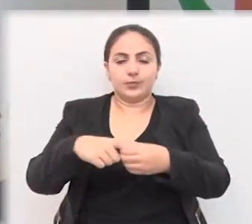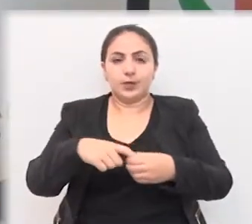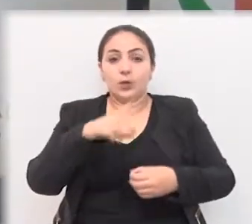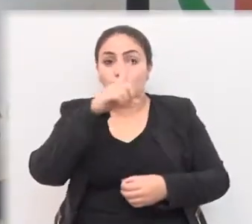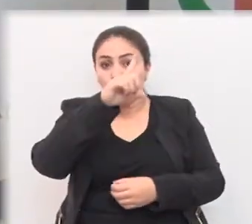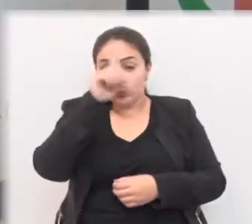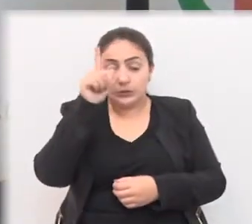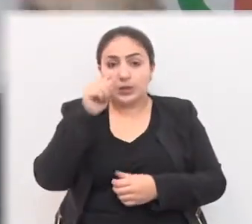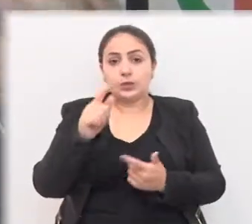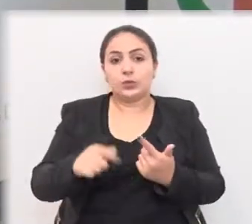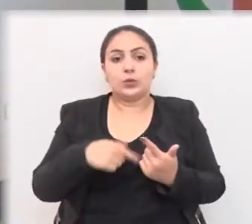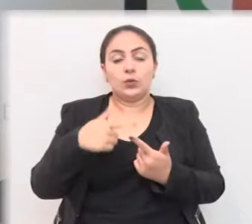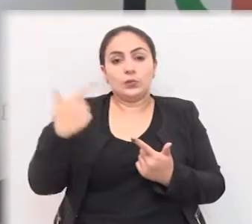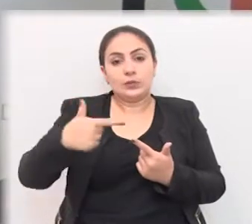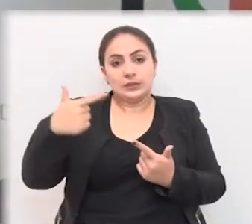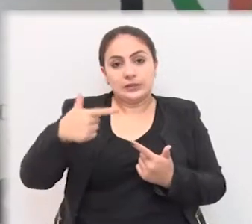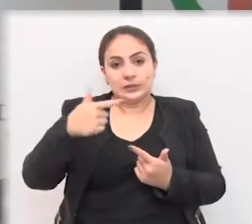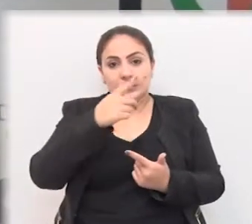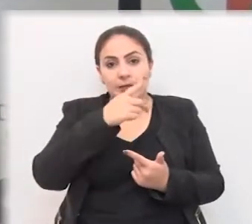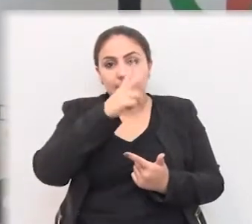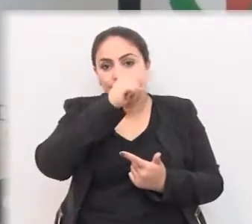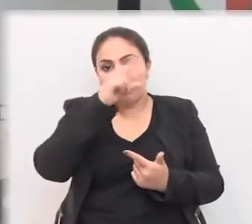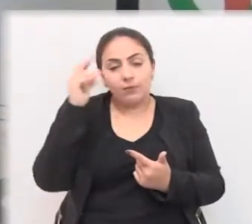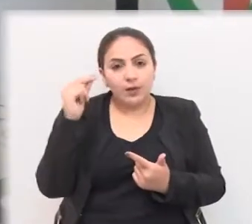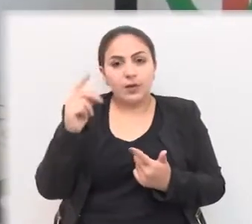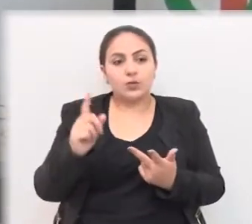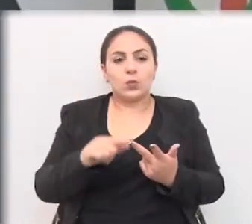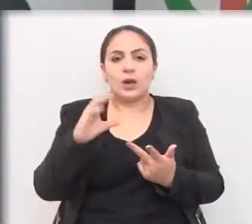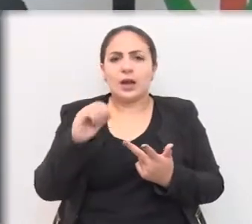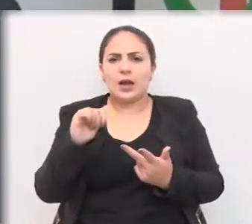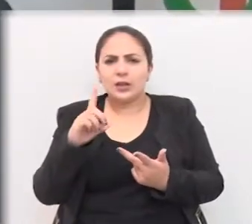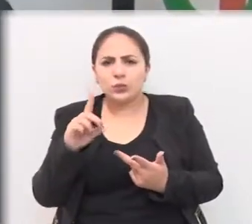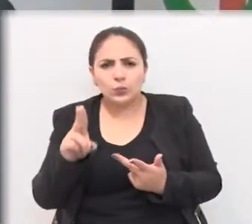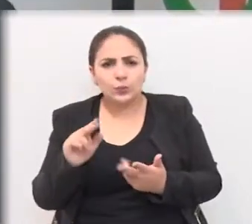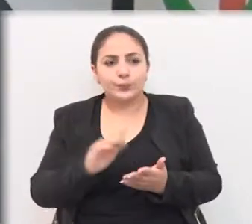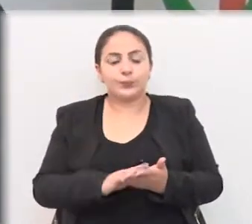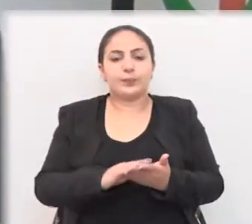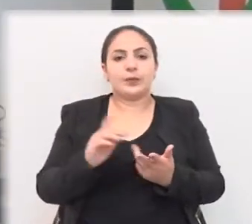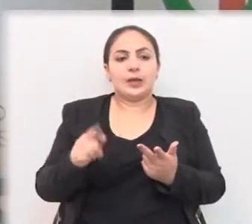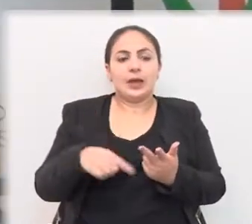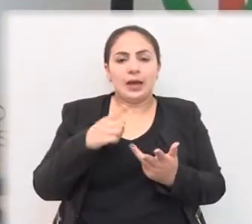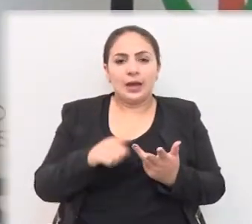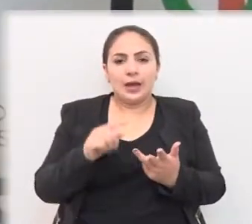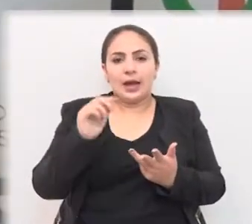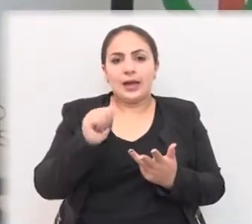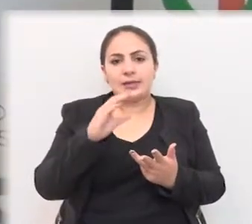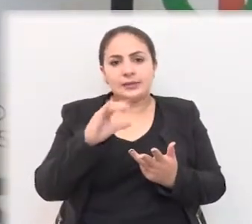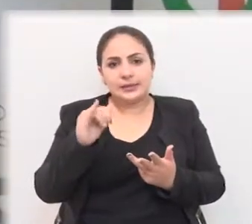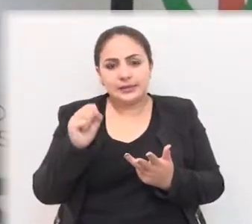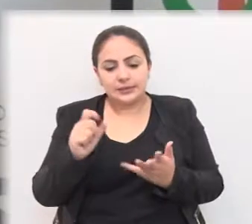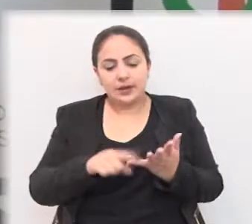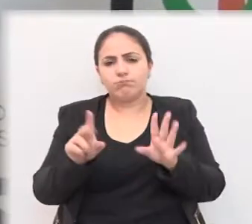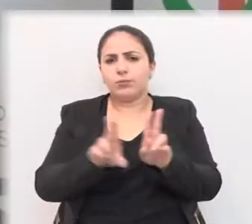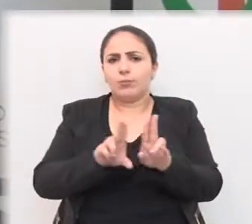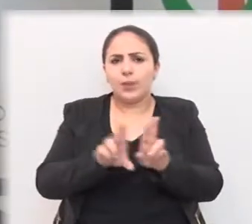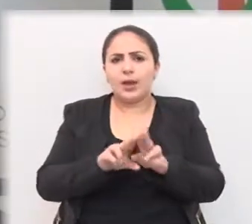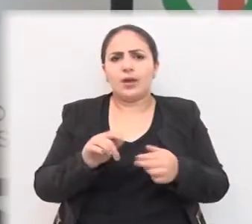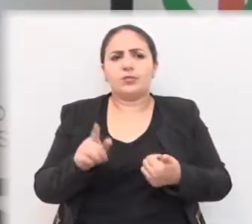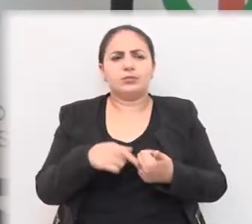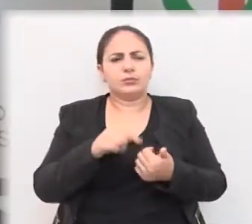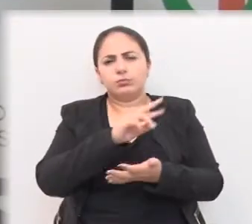pessoa do prefeito, do vice-prefeito, do secretário Cadu, a CISA, a UPF, o CDL,